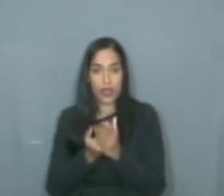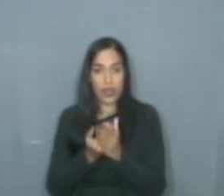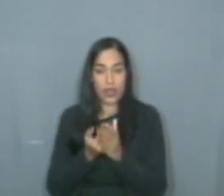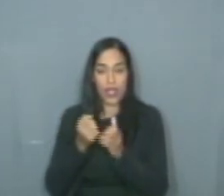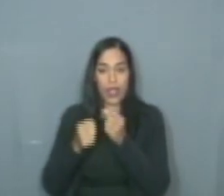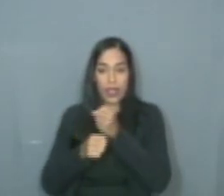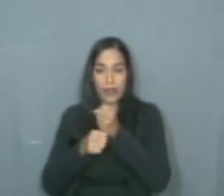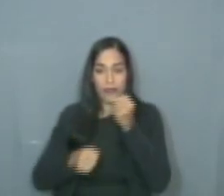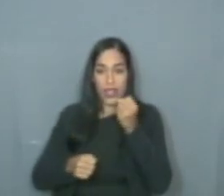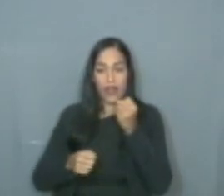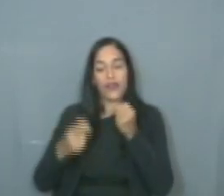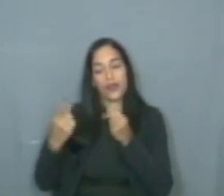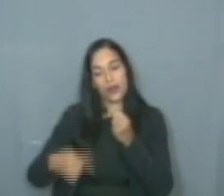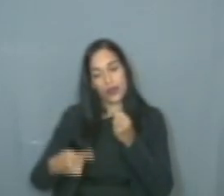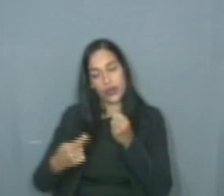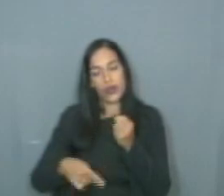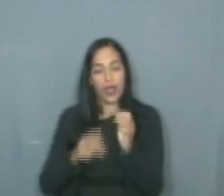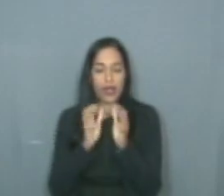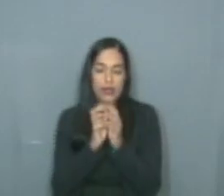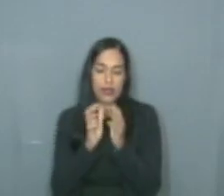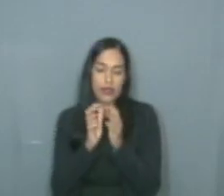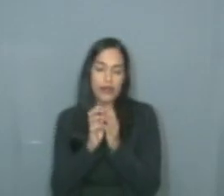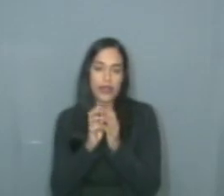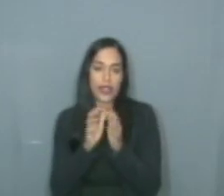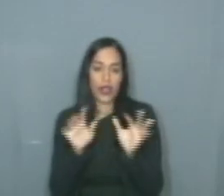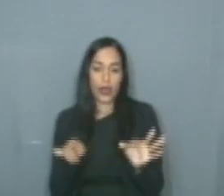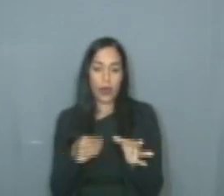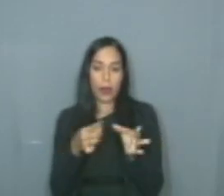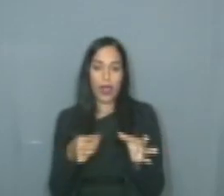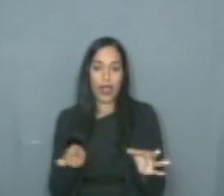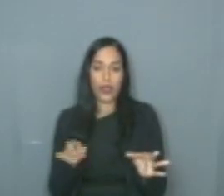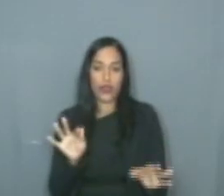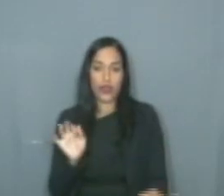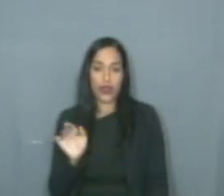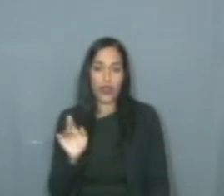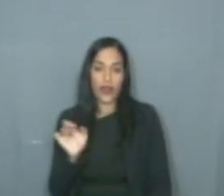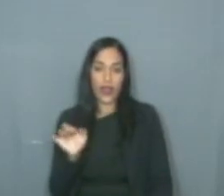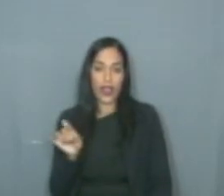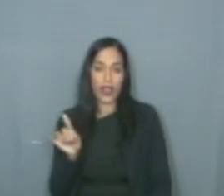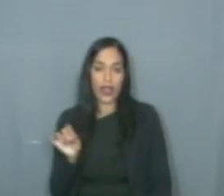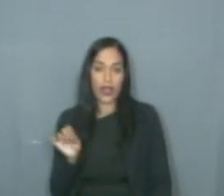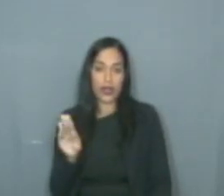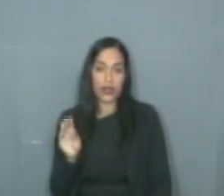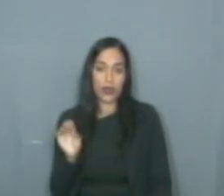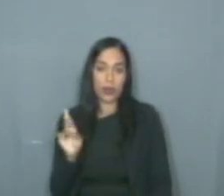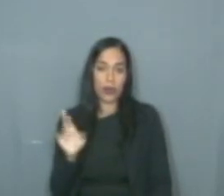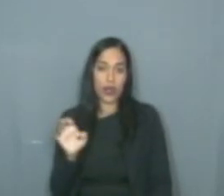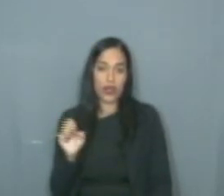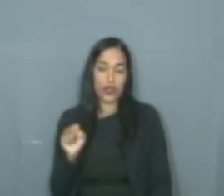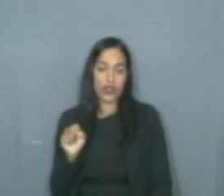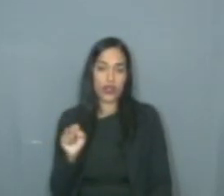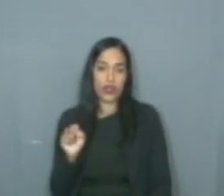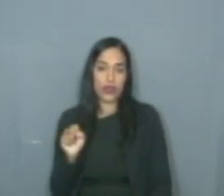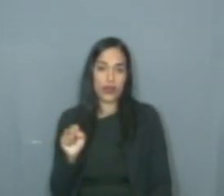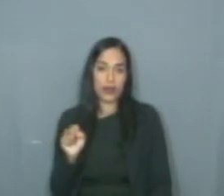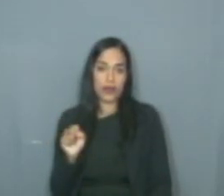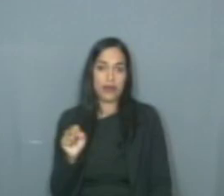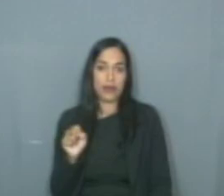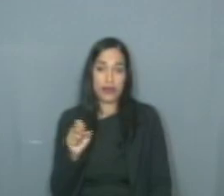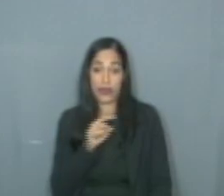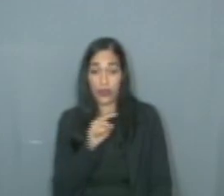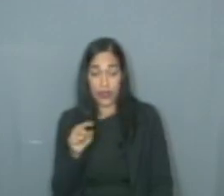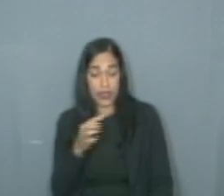do Recife, do maestro Fernando Borges. Quem não conhece a Escola de Arte